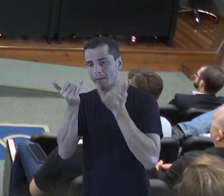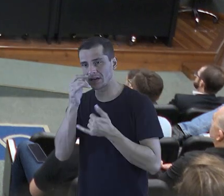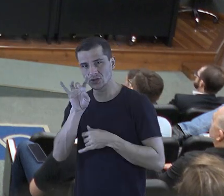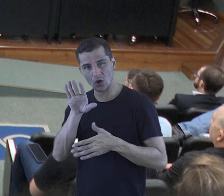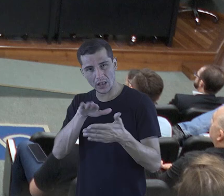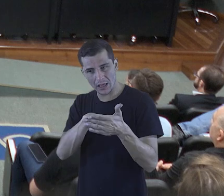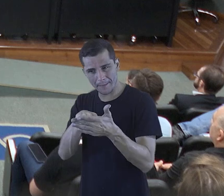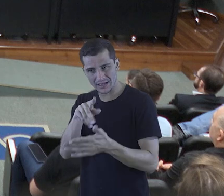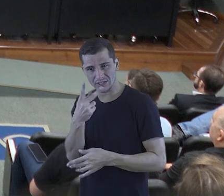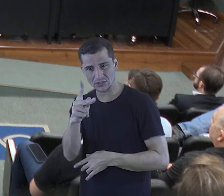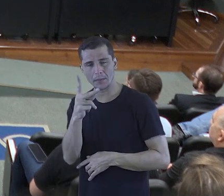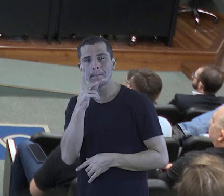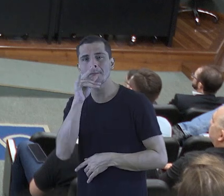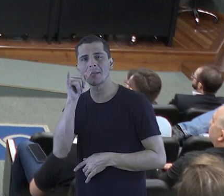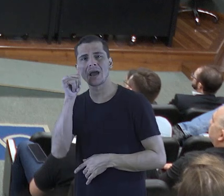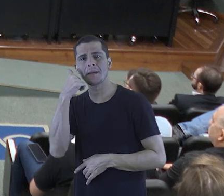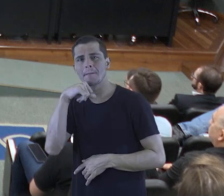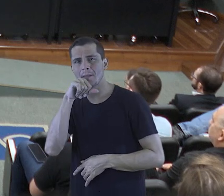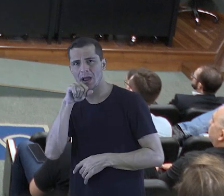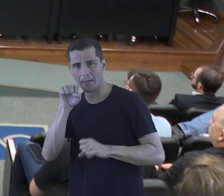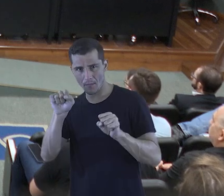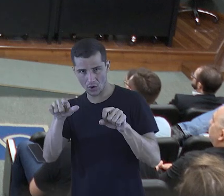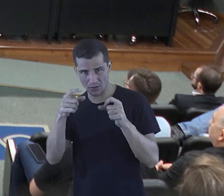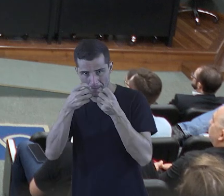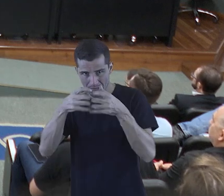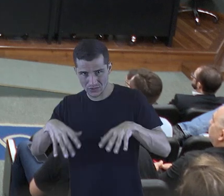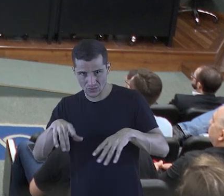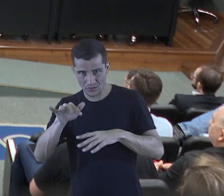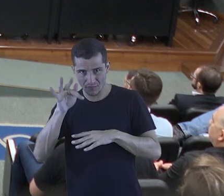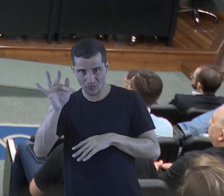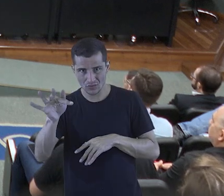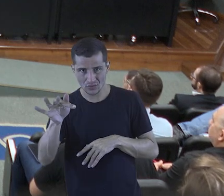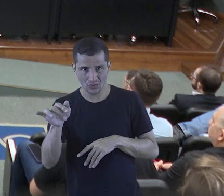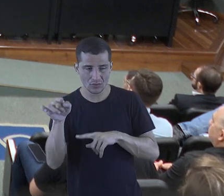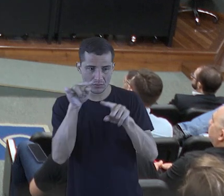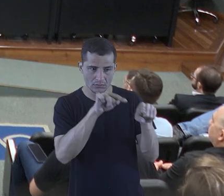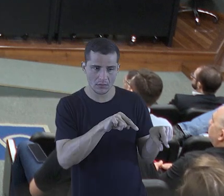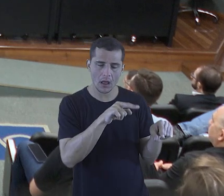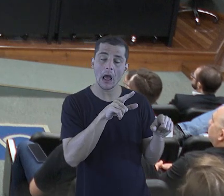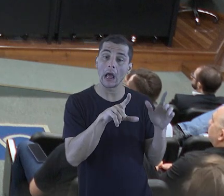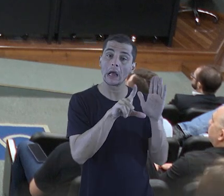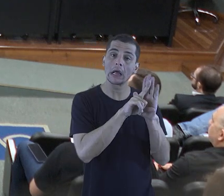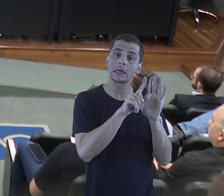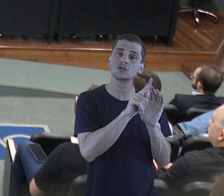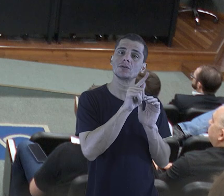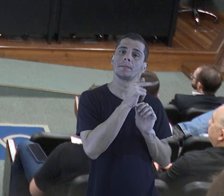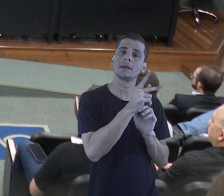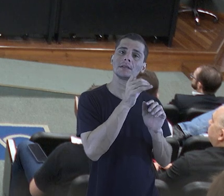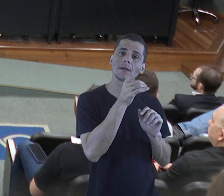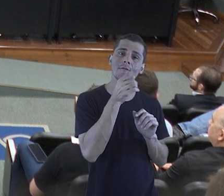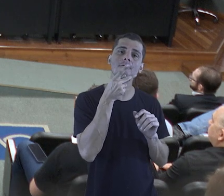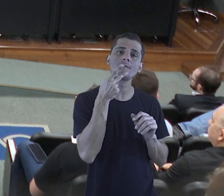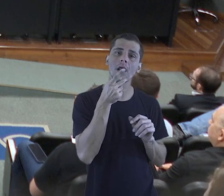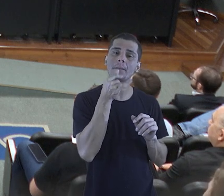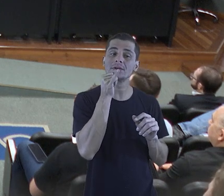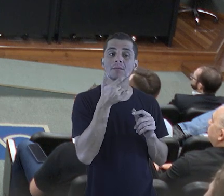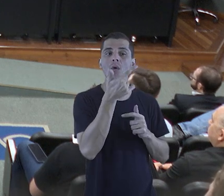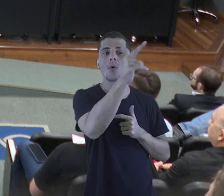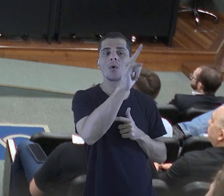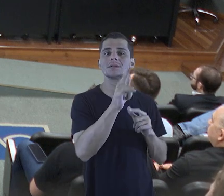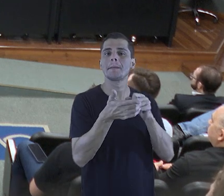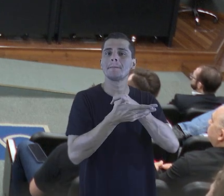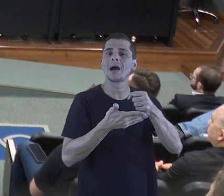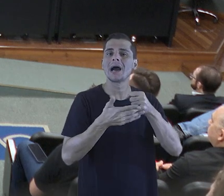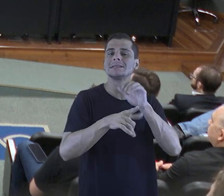criança e pode prejudicar o interesse público? Então, a ANPD só disse isso. Se tiver uma outra base legal, como, por exemplo,